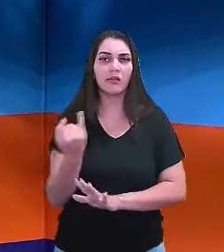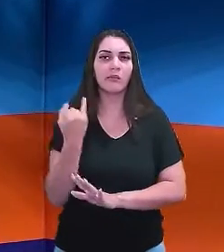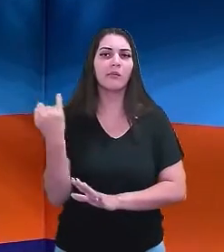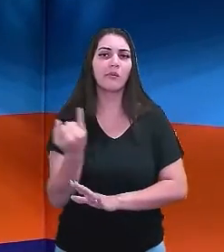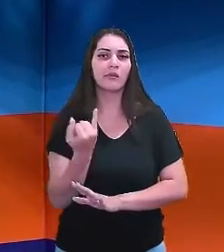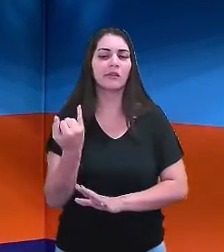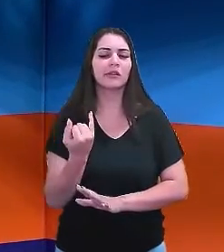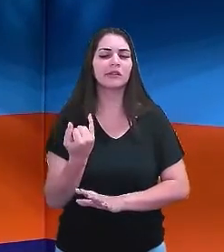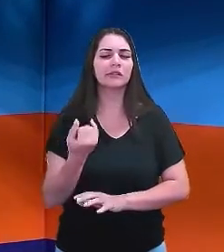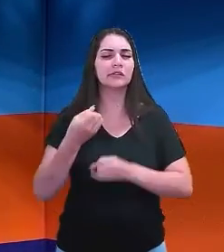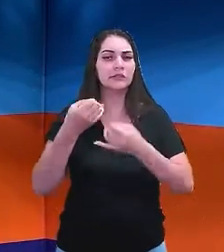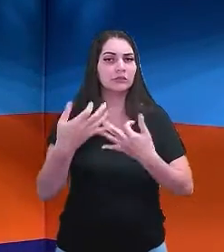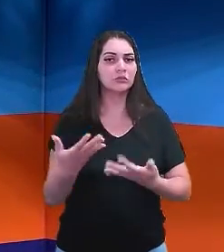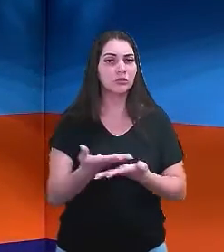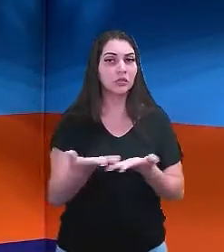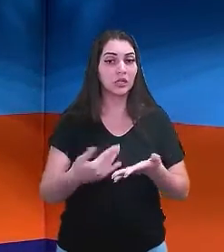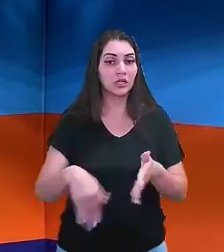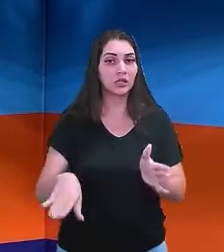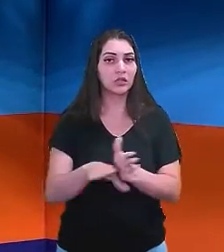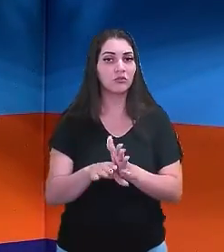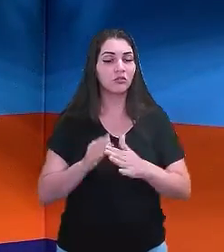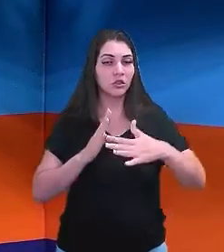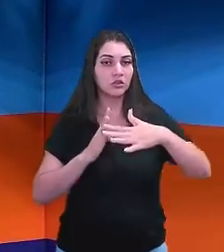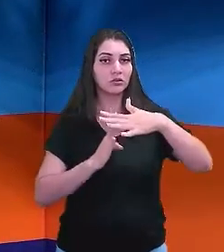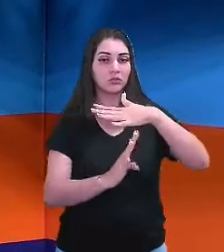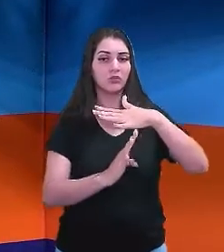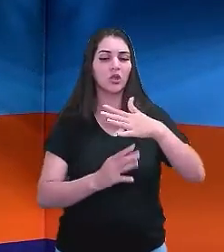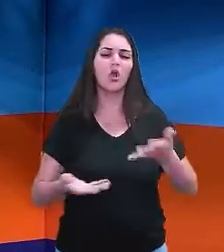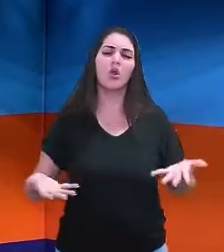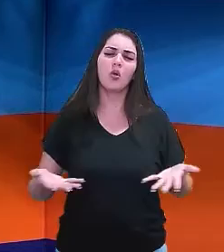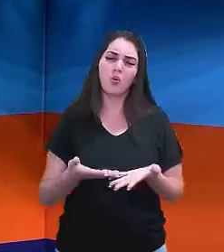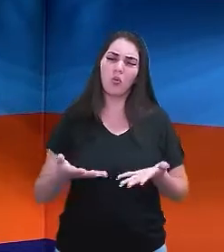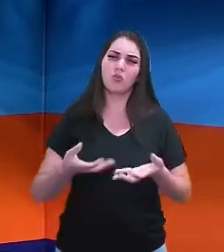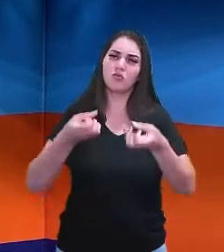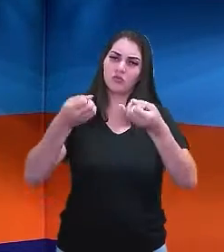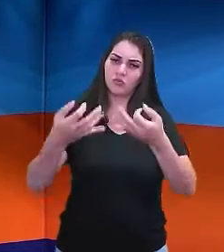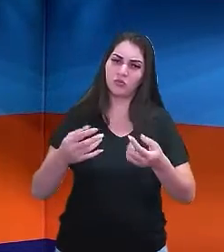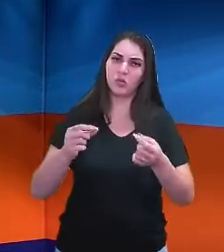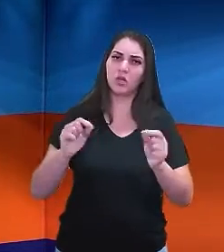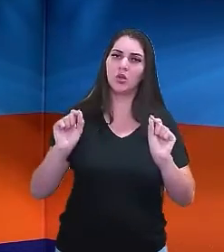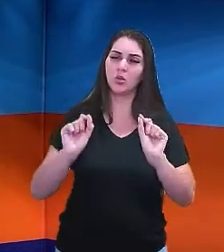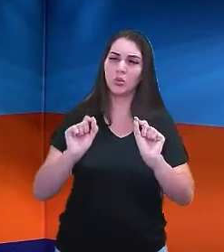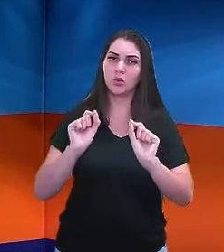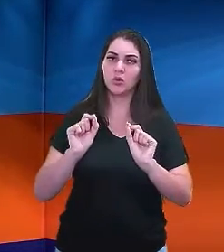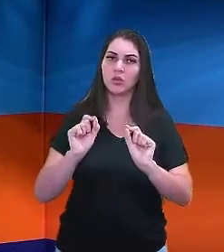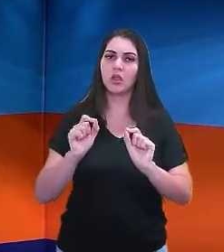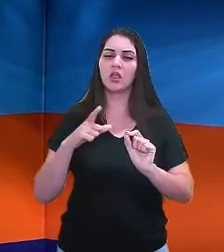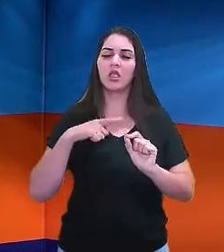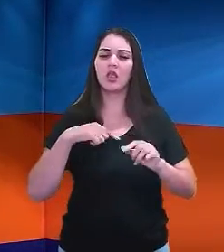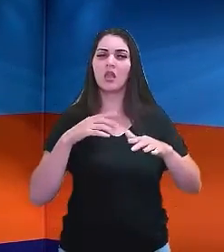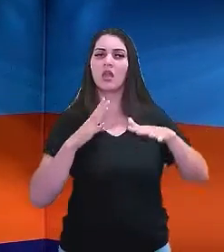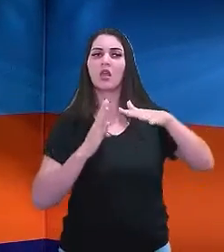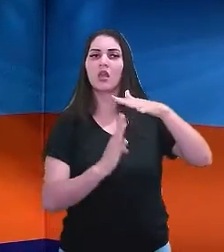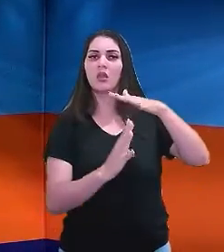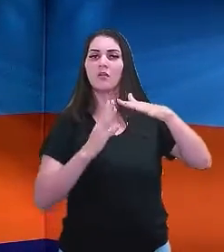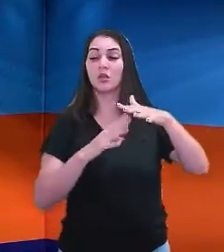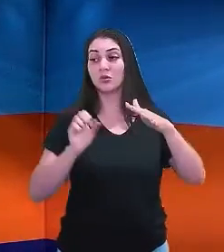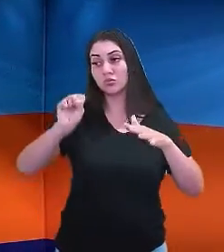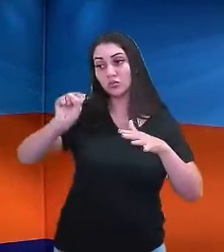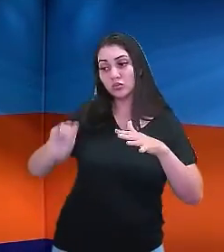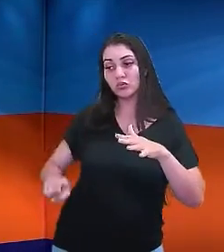gente mencionar que a chegada de imigrantes, hoje muito se fala sobre a questão da imigração no